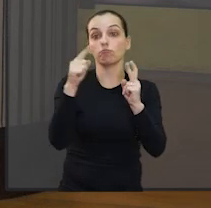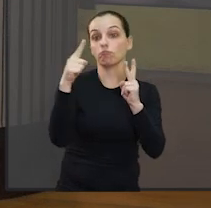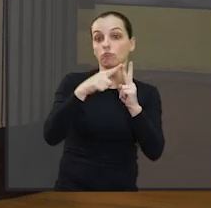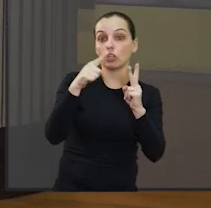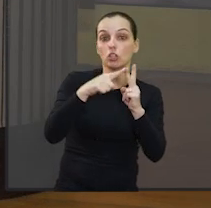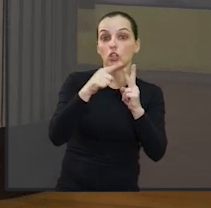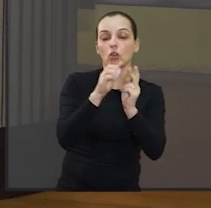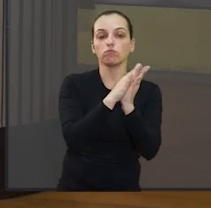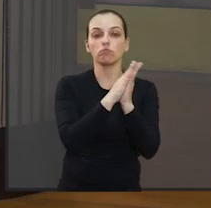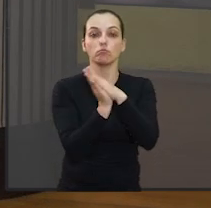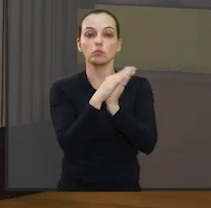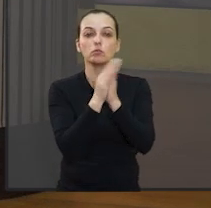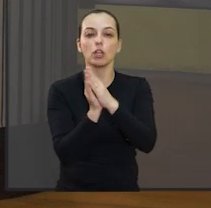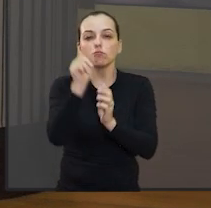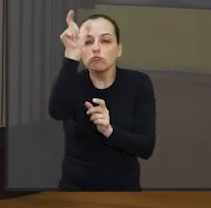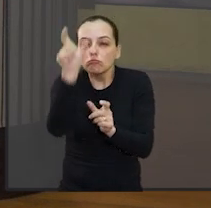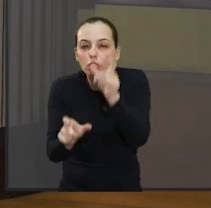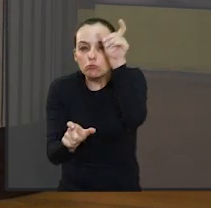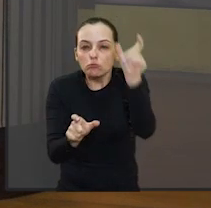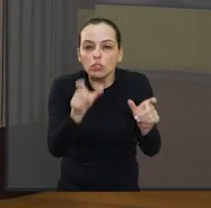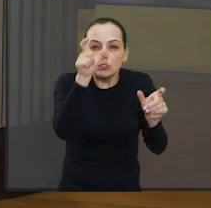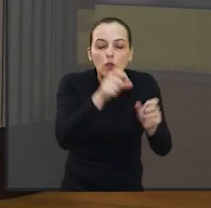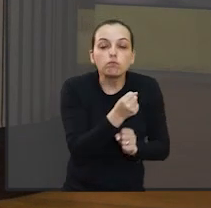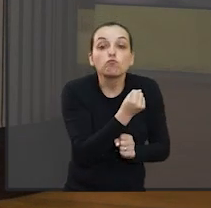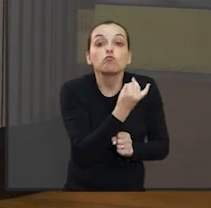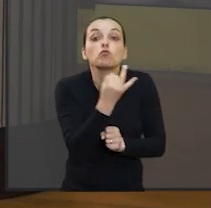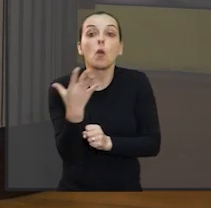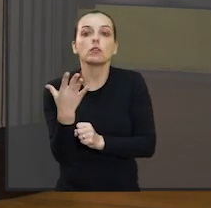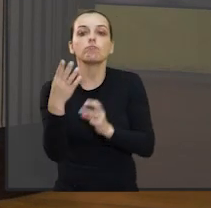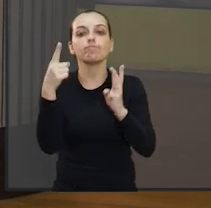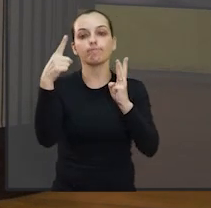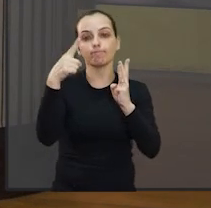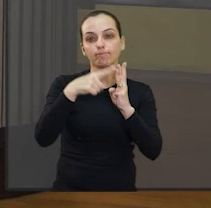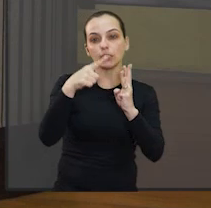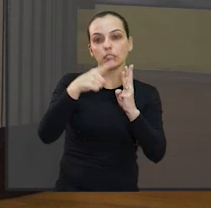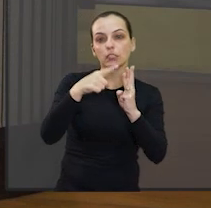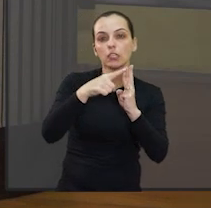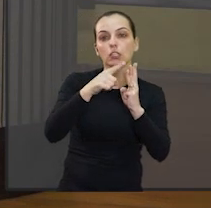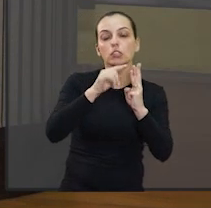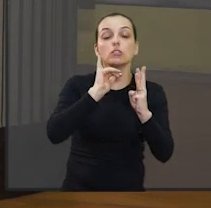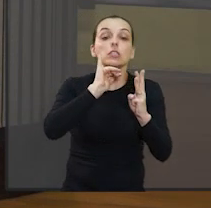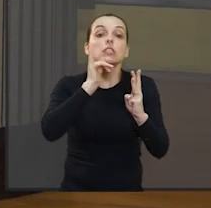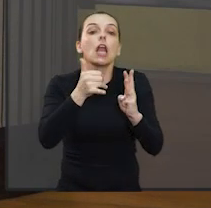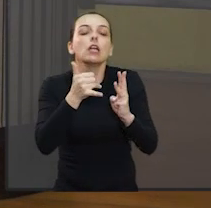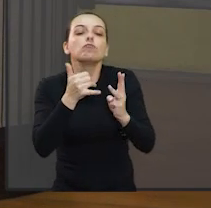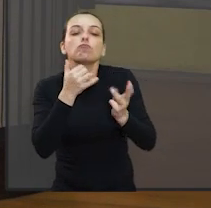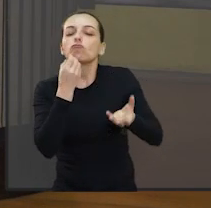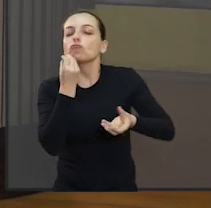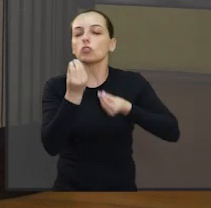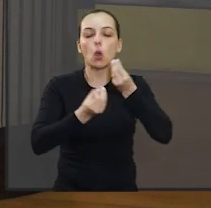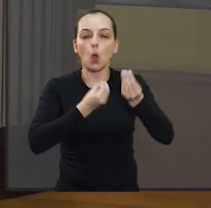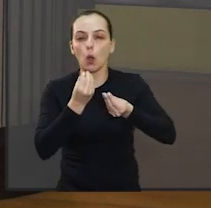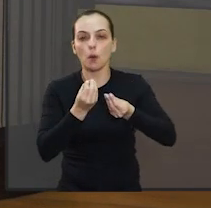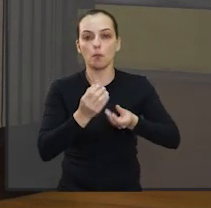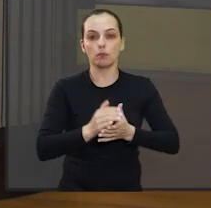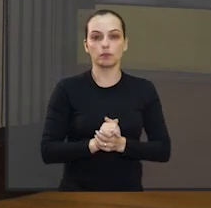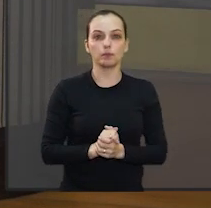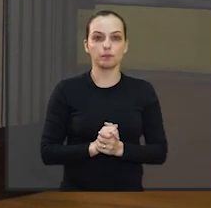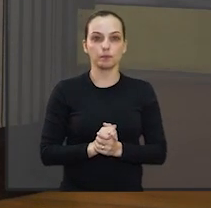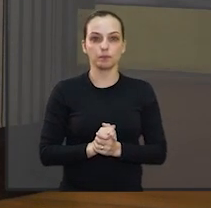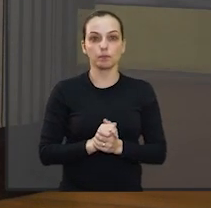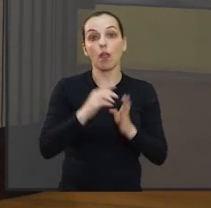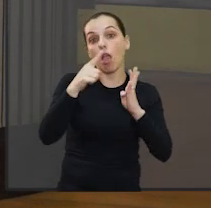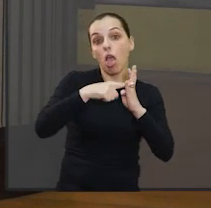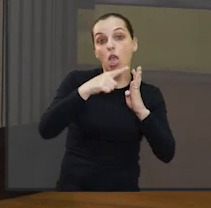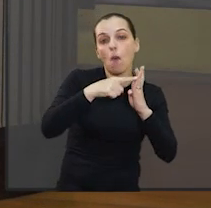tensão inicial, assim. Que história a gente vai contar, como a gente quer contar, com quais personagens a gente quer contar, de que maneira isso vai ser